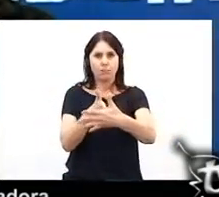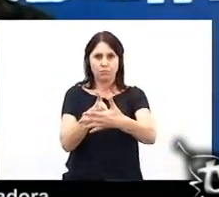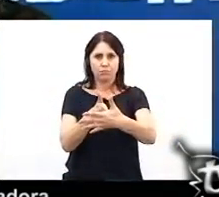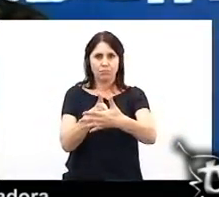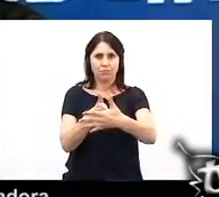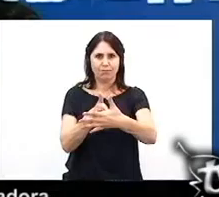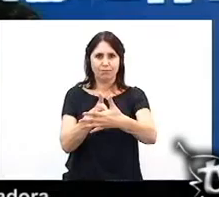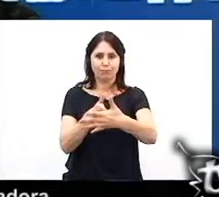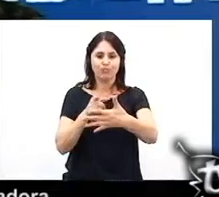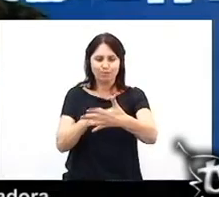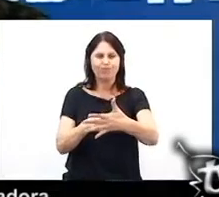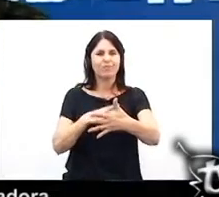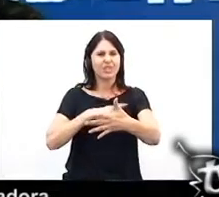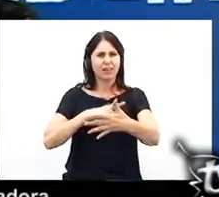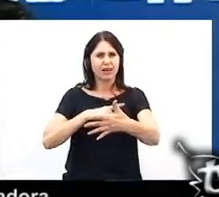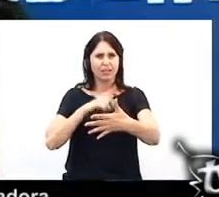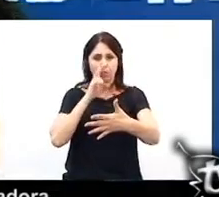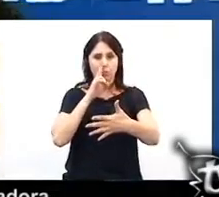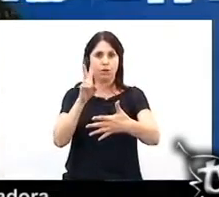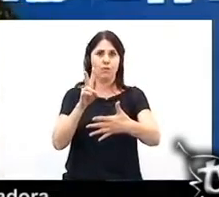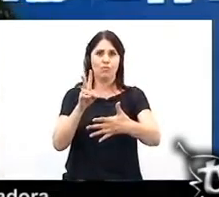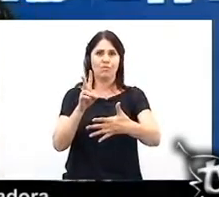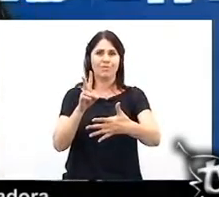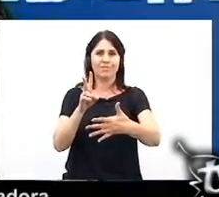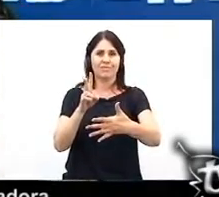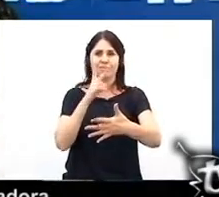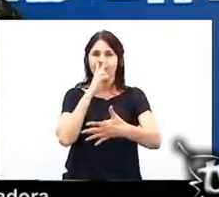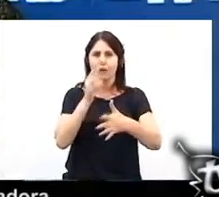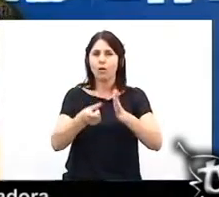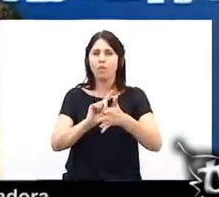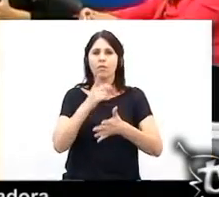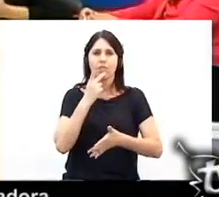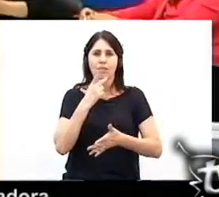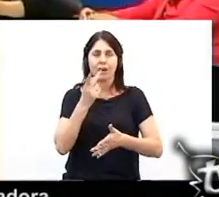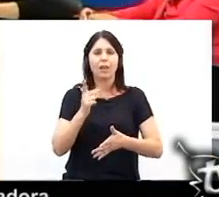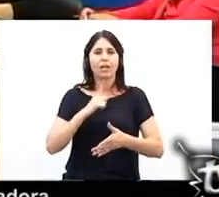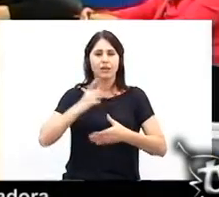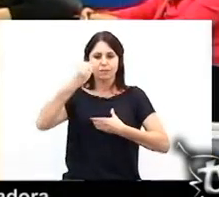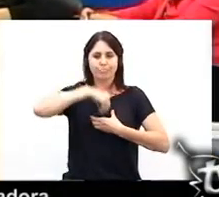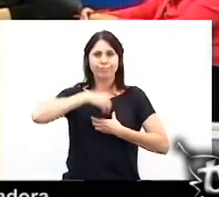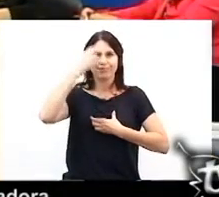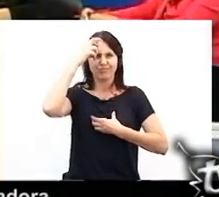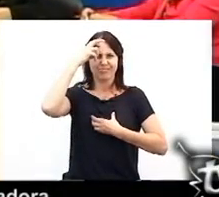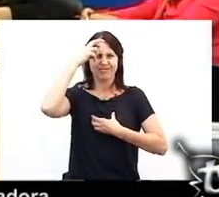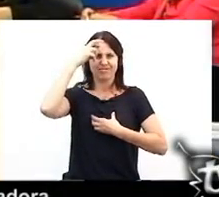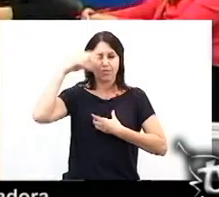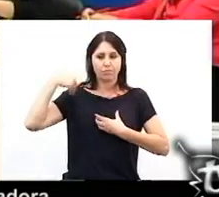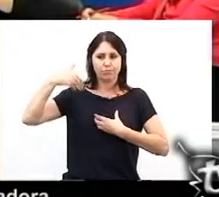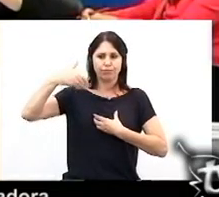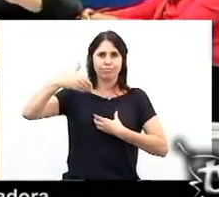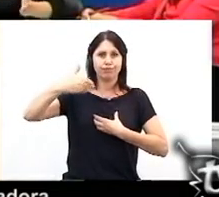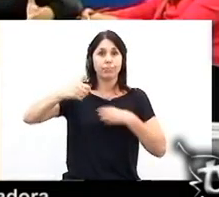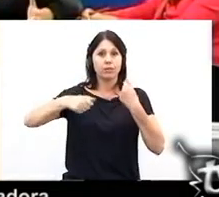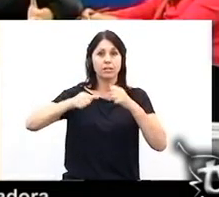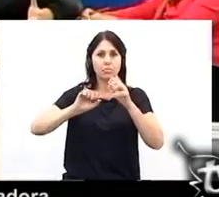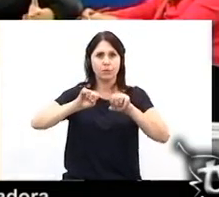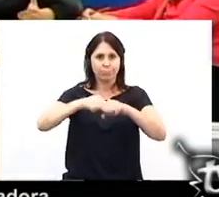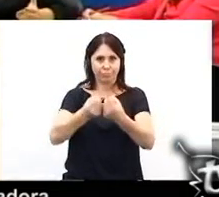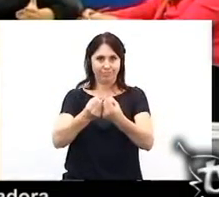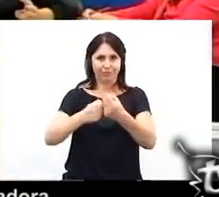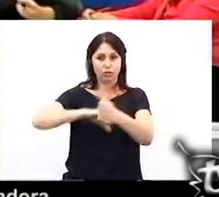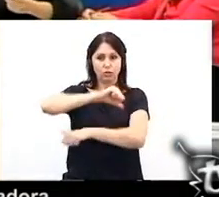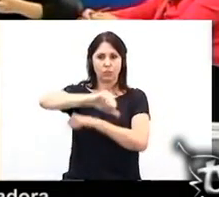nos comunicar, para também ter um espaço onde todo mundo possa se socializar, não é?